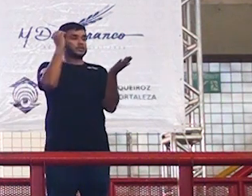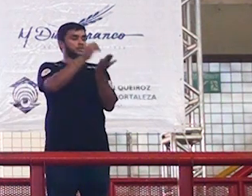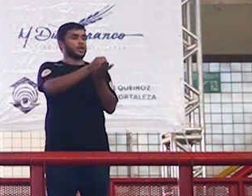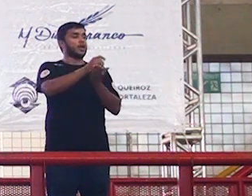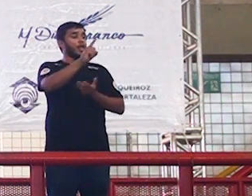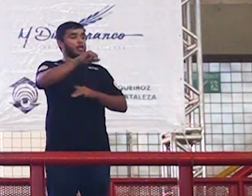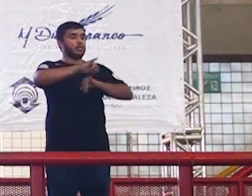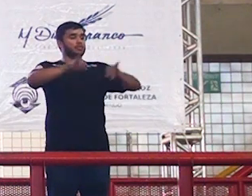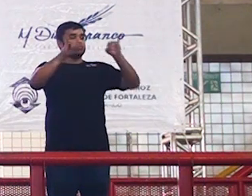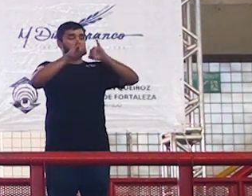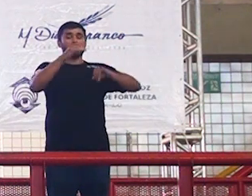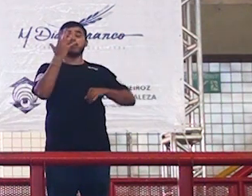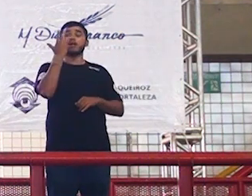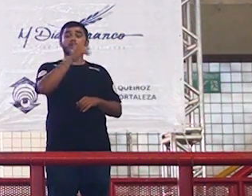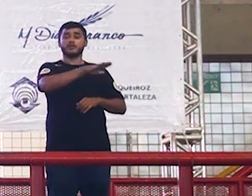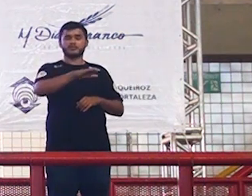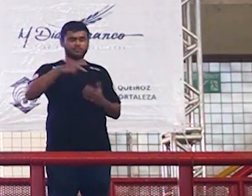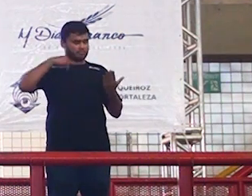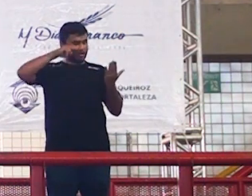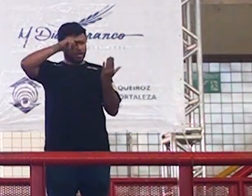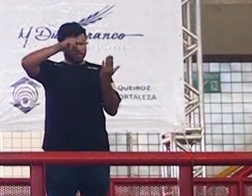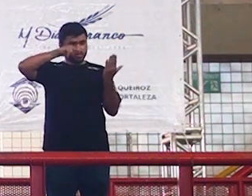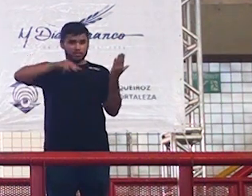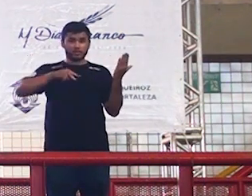Brasil. Quem lê,